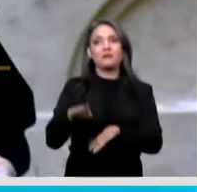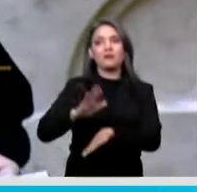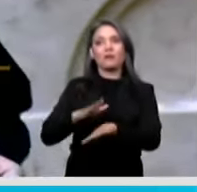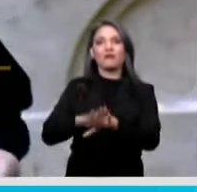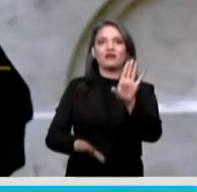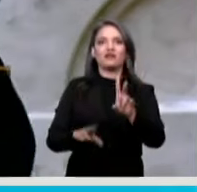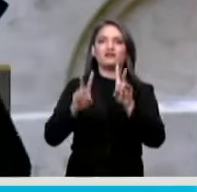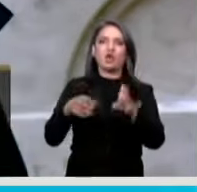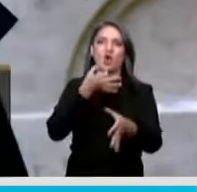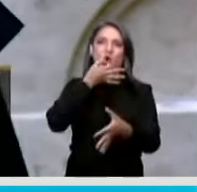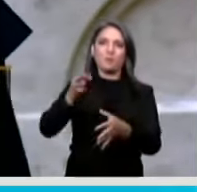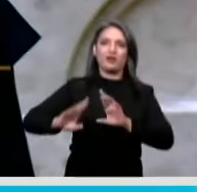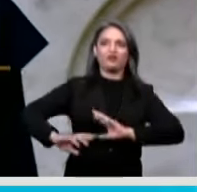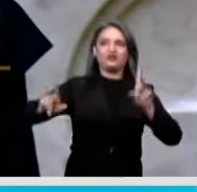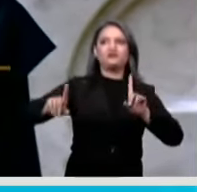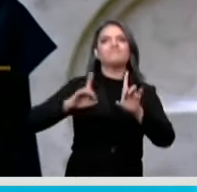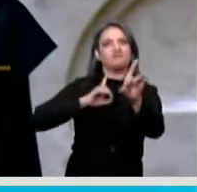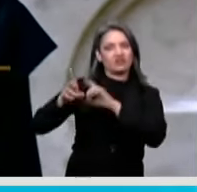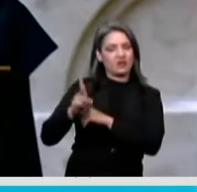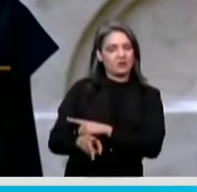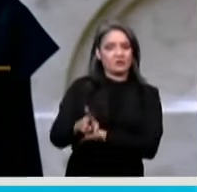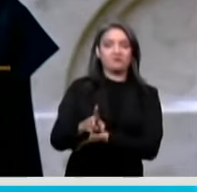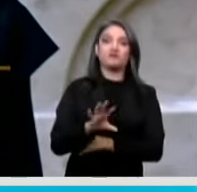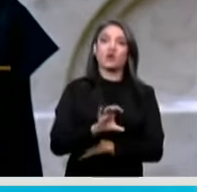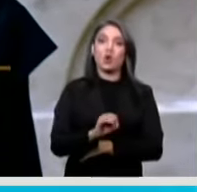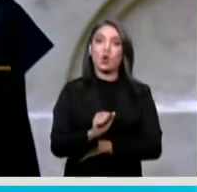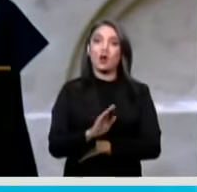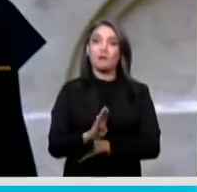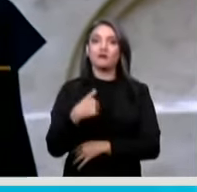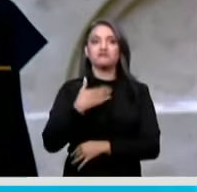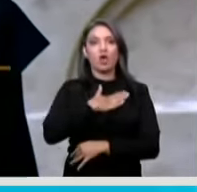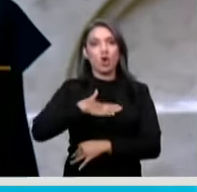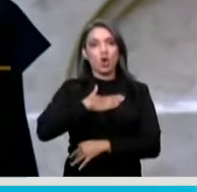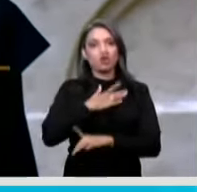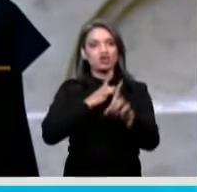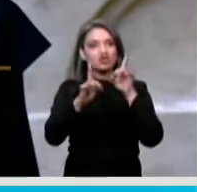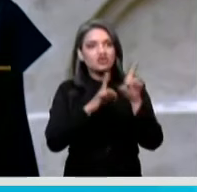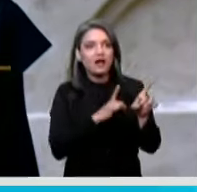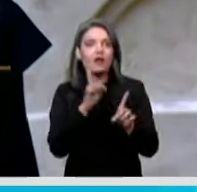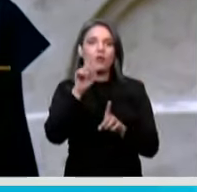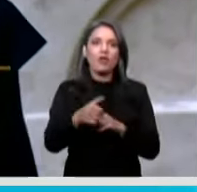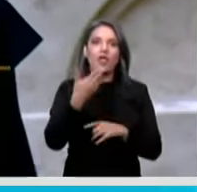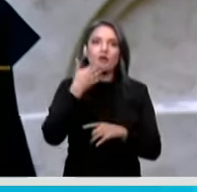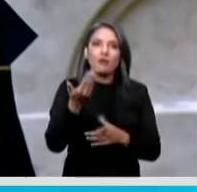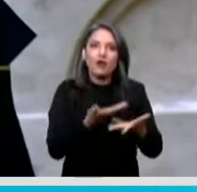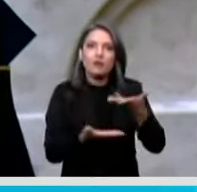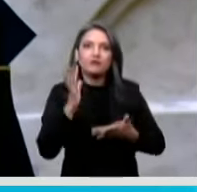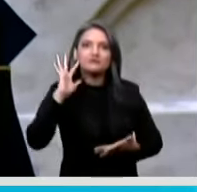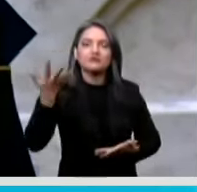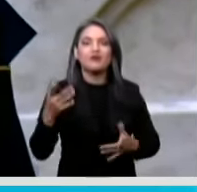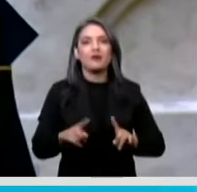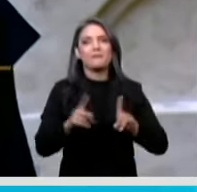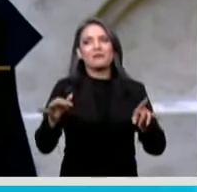crescendo de forma orgânica e da forma que o povo precisa não adianta congresso